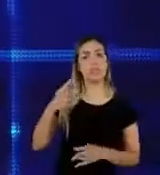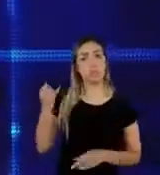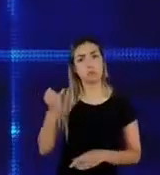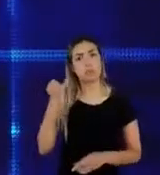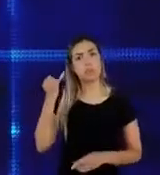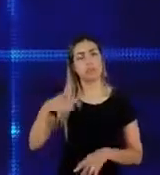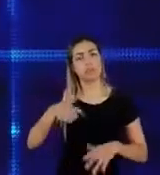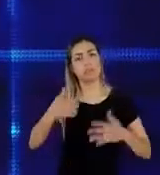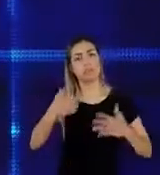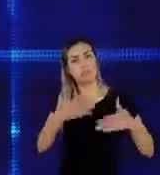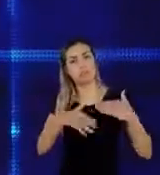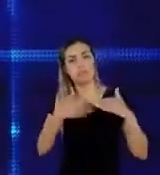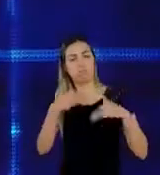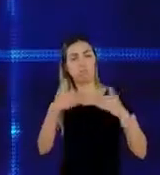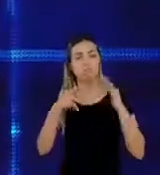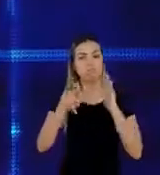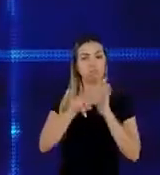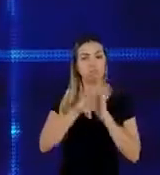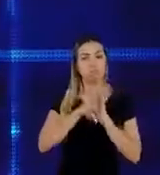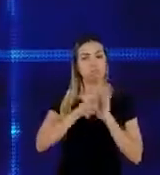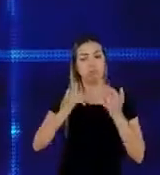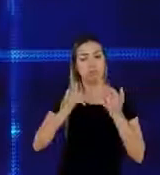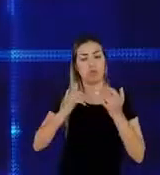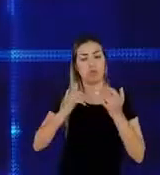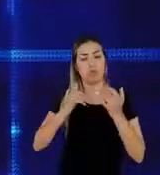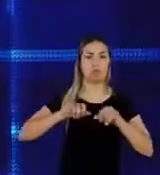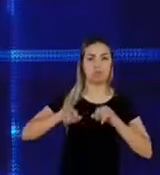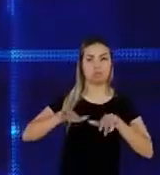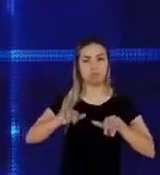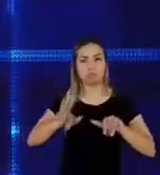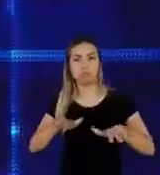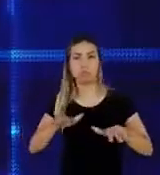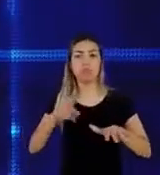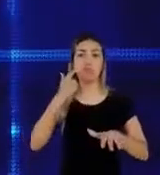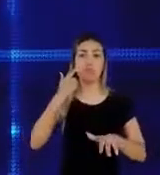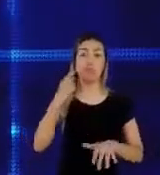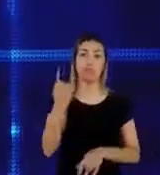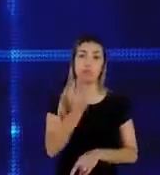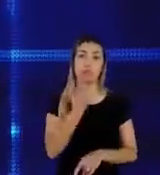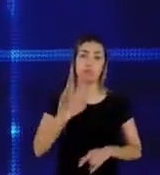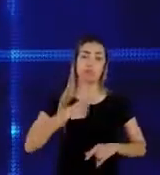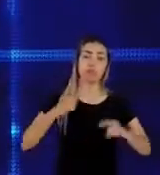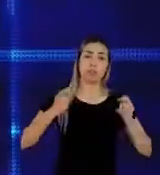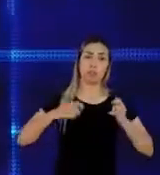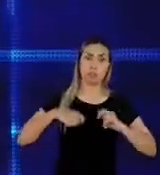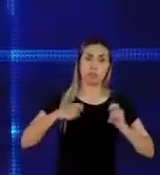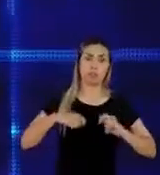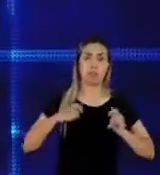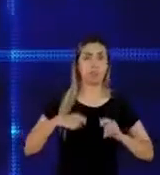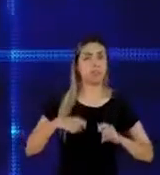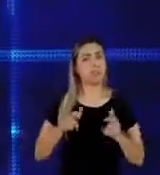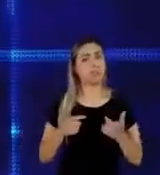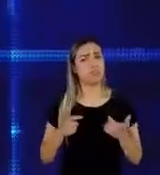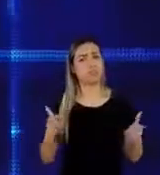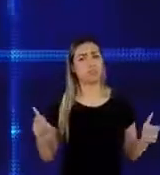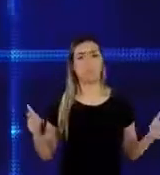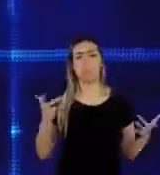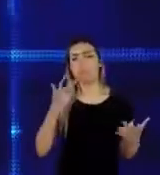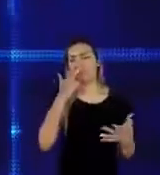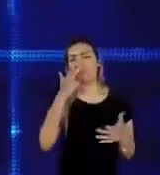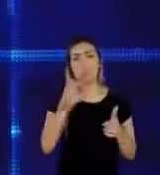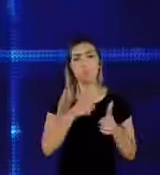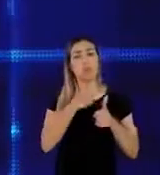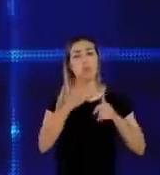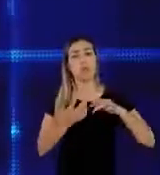recursos energéticos distribuídos. A gente vê que a gente tem um potencial enorme para ser o primeiro no mundo a ter